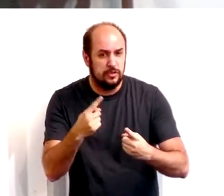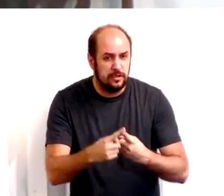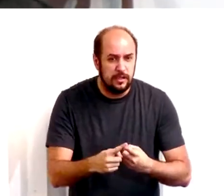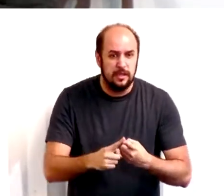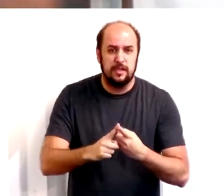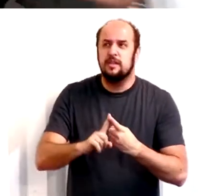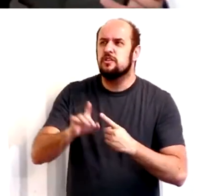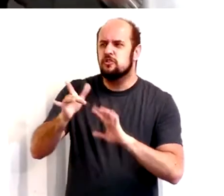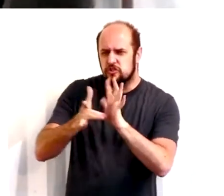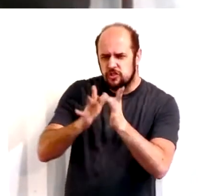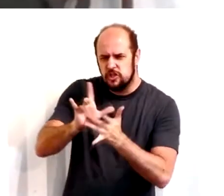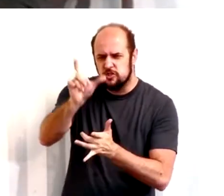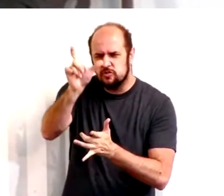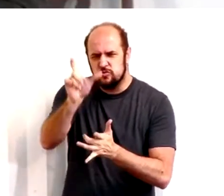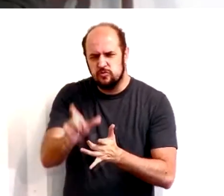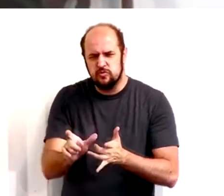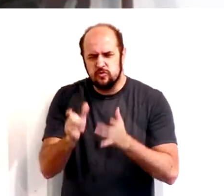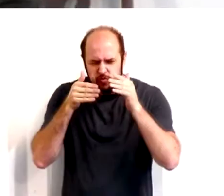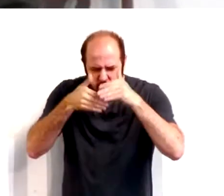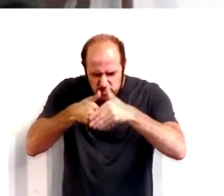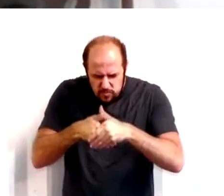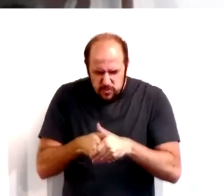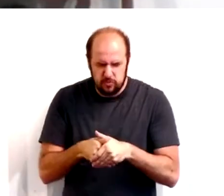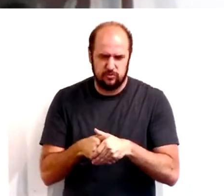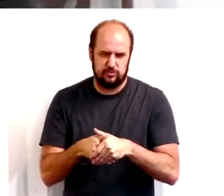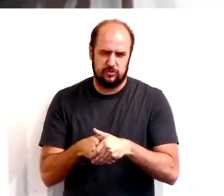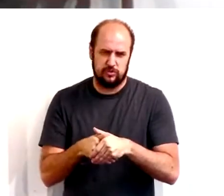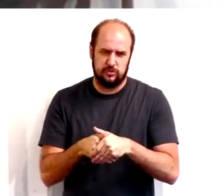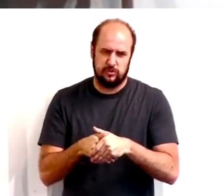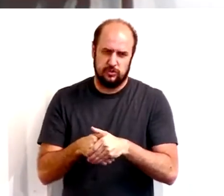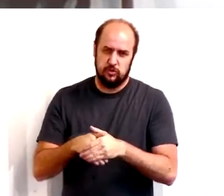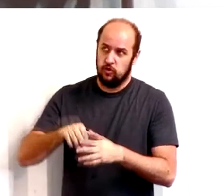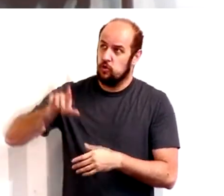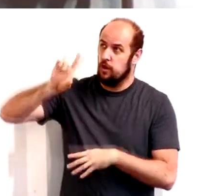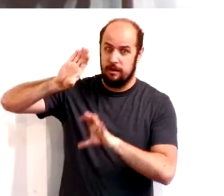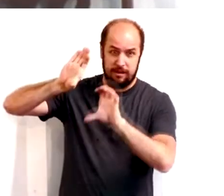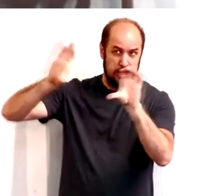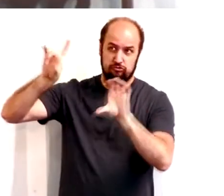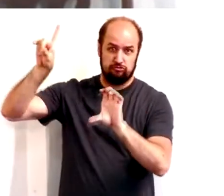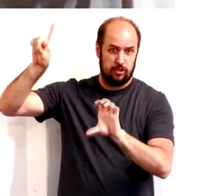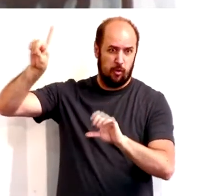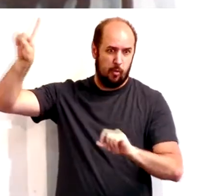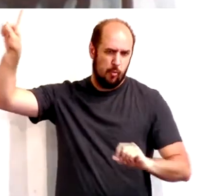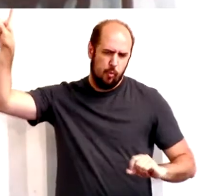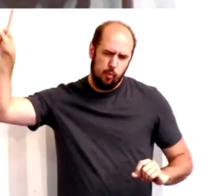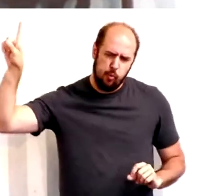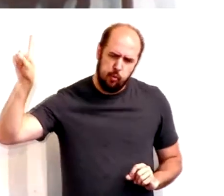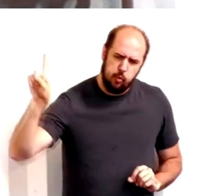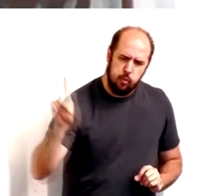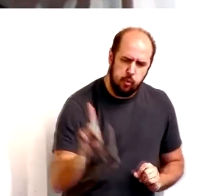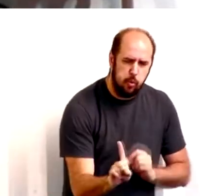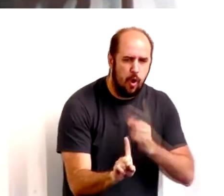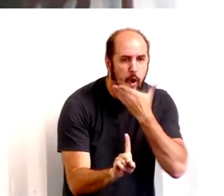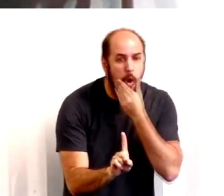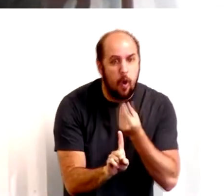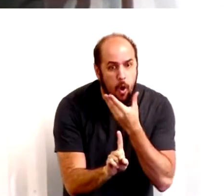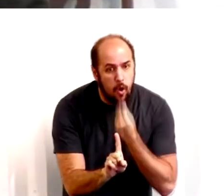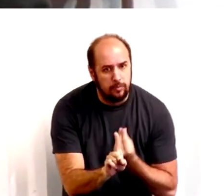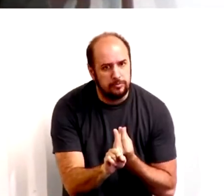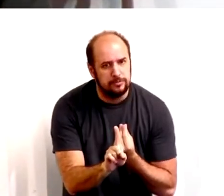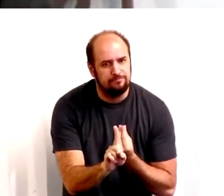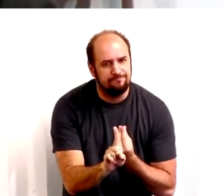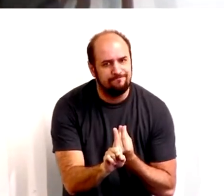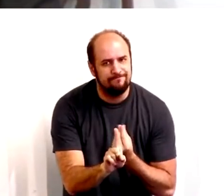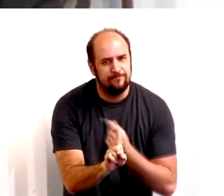foi humilde, a assumir a forma humana para cumprir um propósito, para cumprir uma